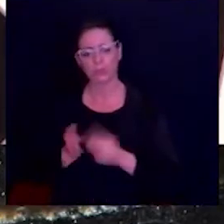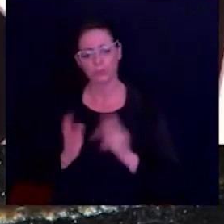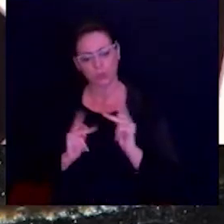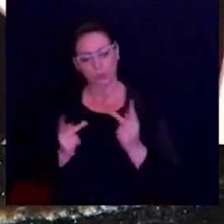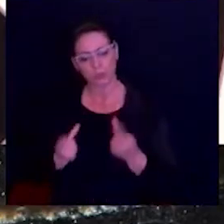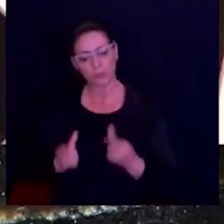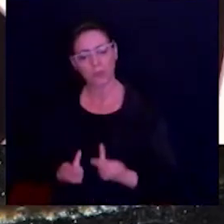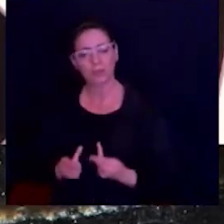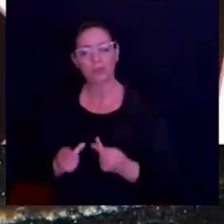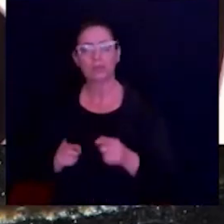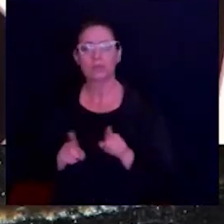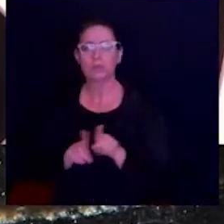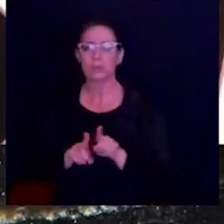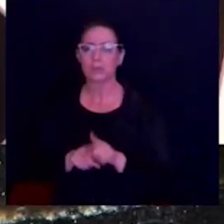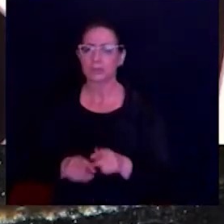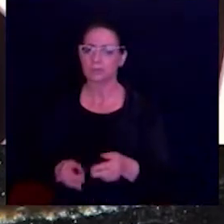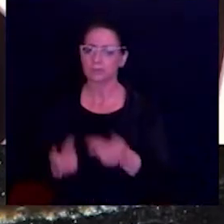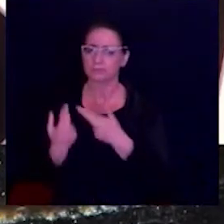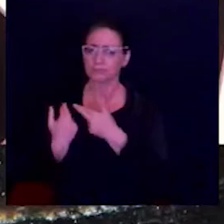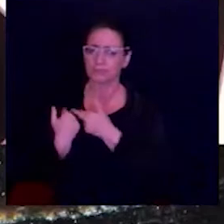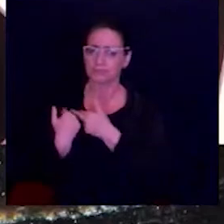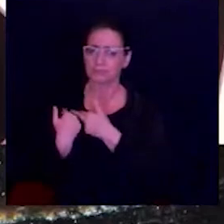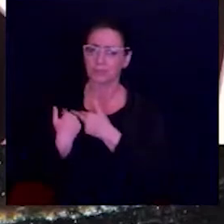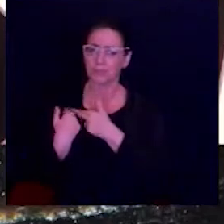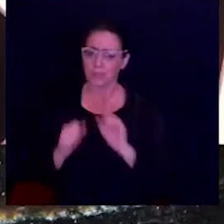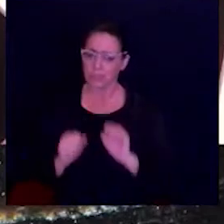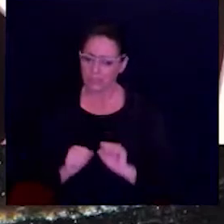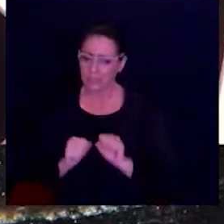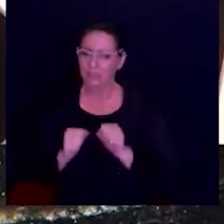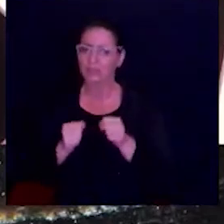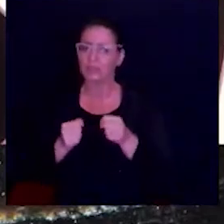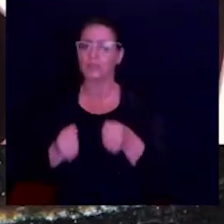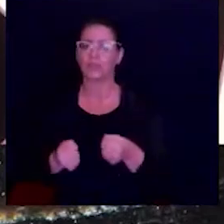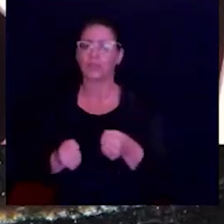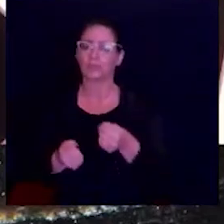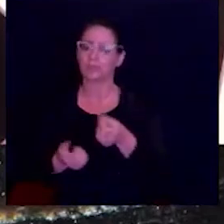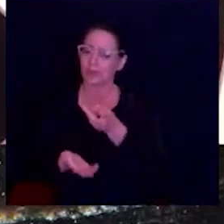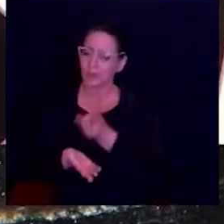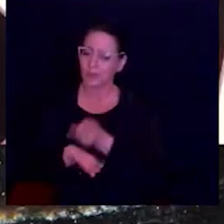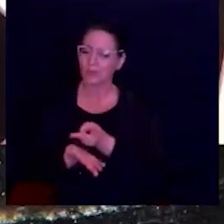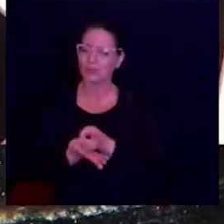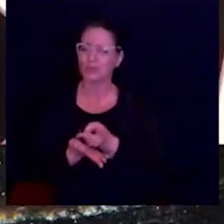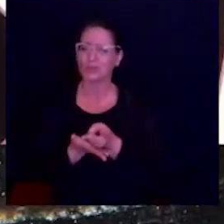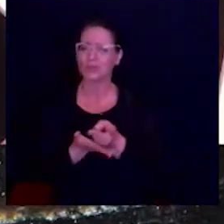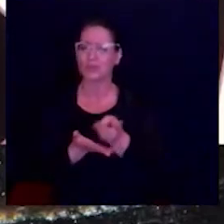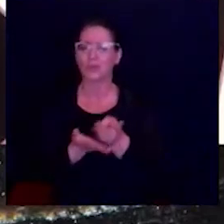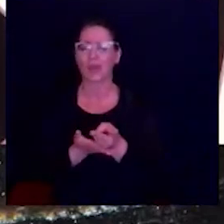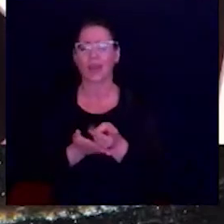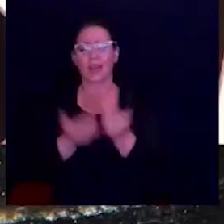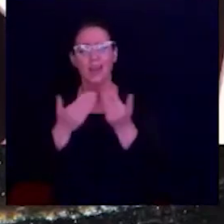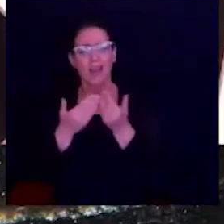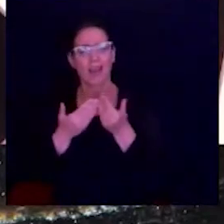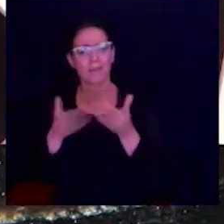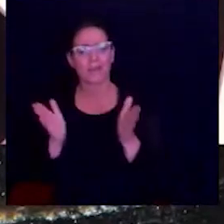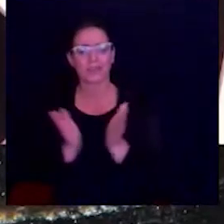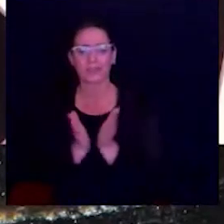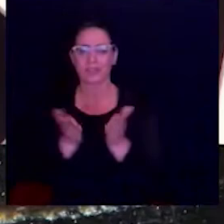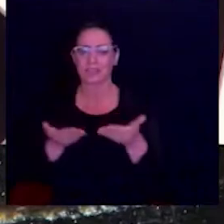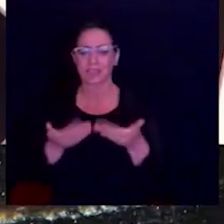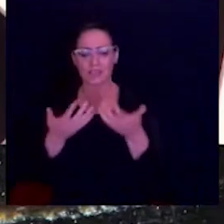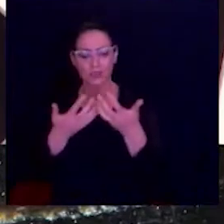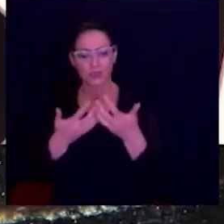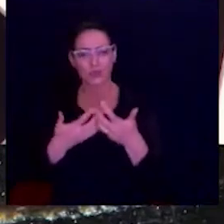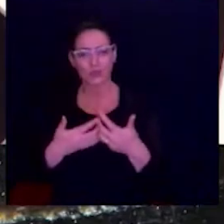mesmo tempo, empenho por mantermos a nossa universidade aberta,